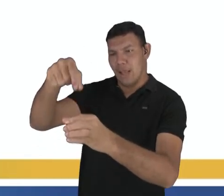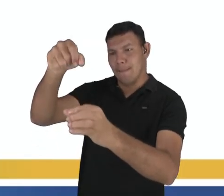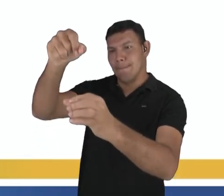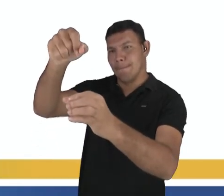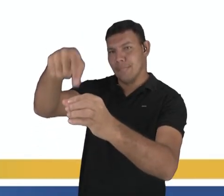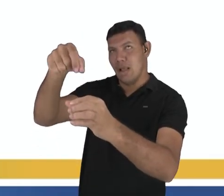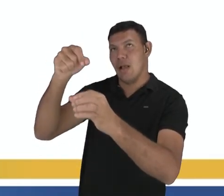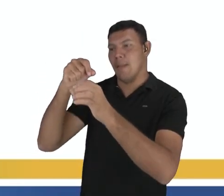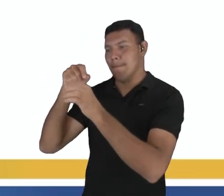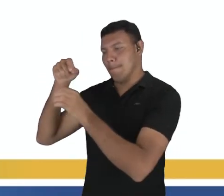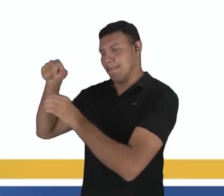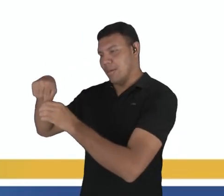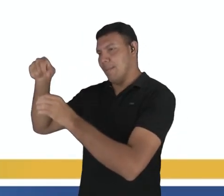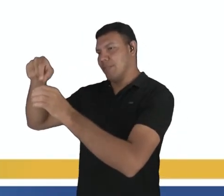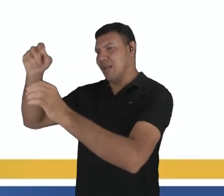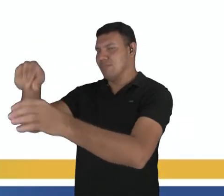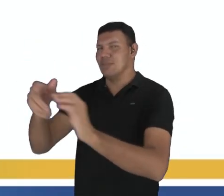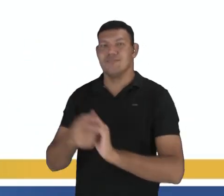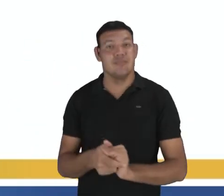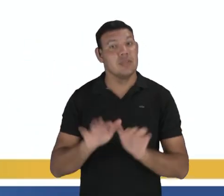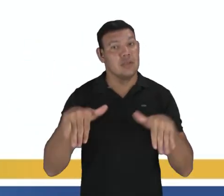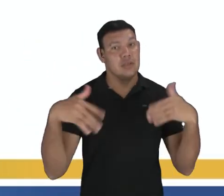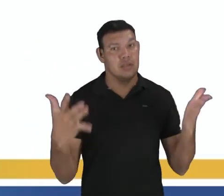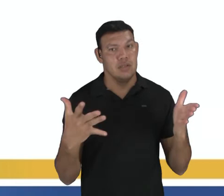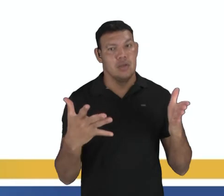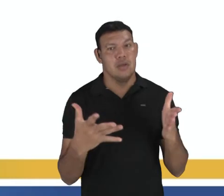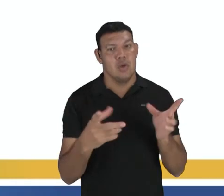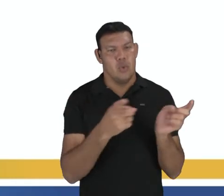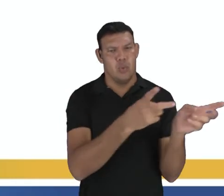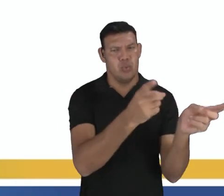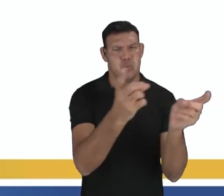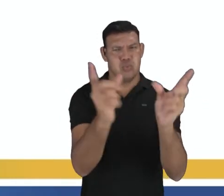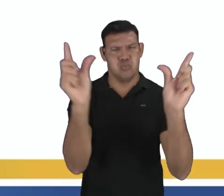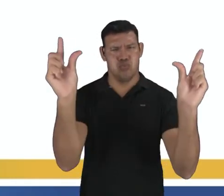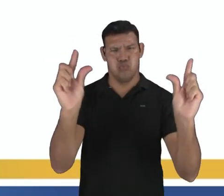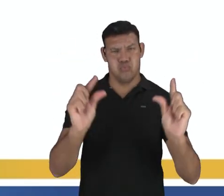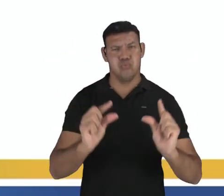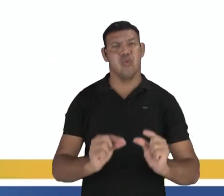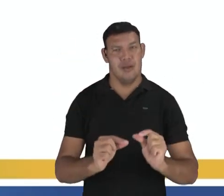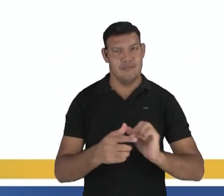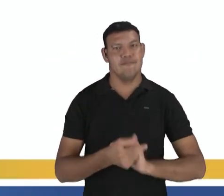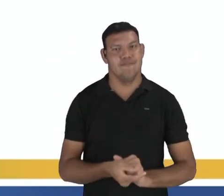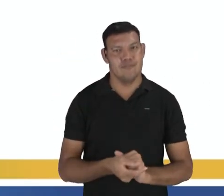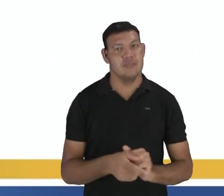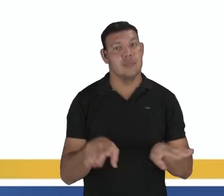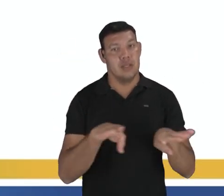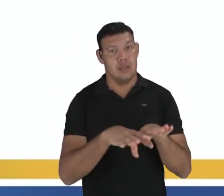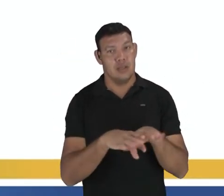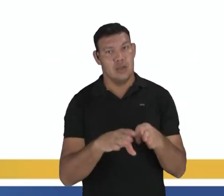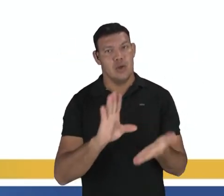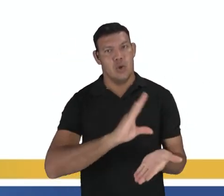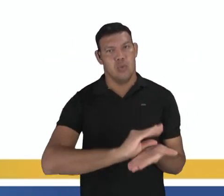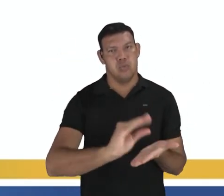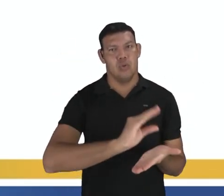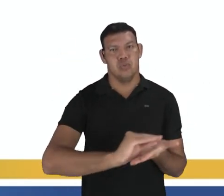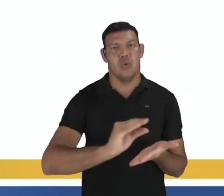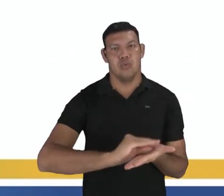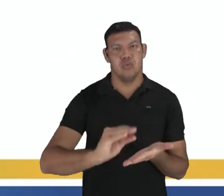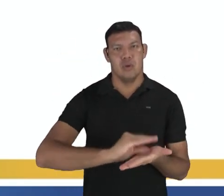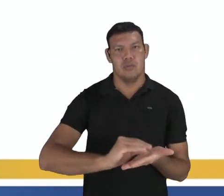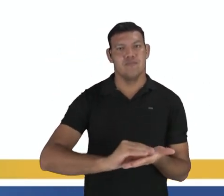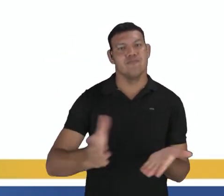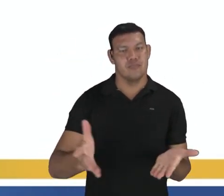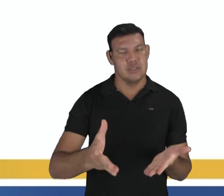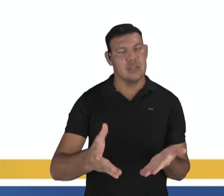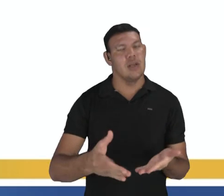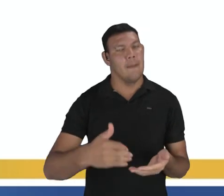acabar perdendo aí mercado, né? E se bem que a produção, o custo da produção, ela começa a ser bem maior aqui